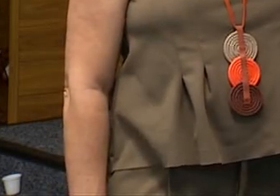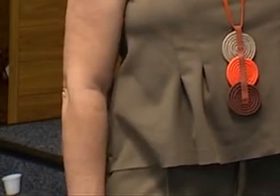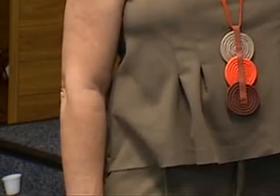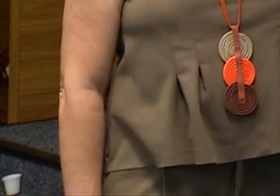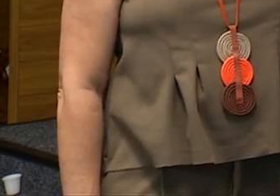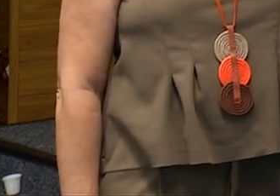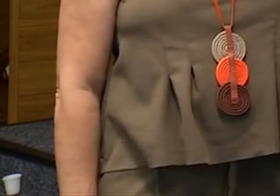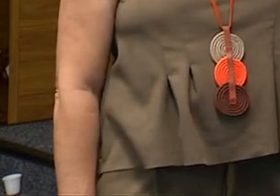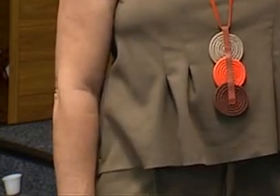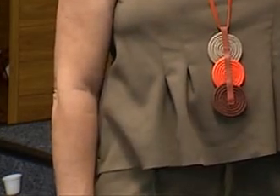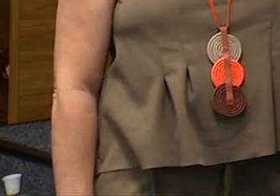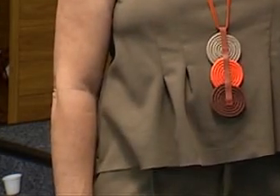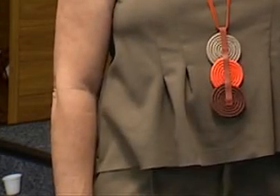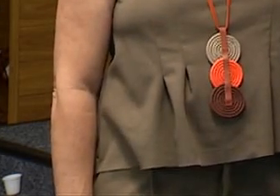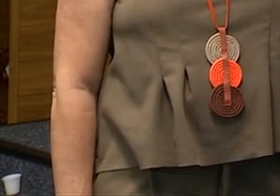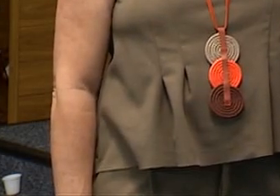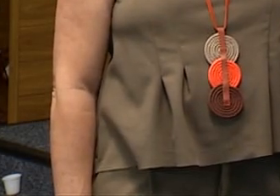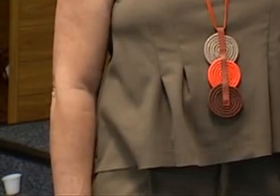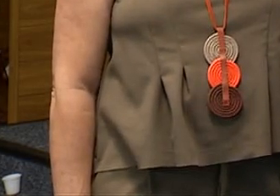carinhosa.